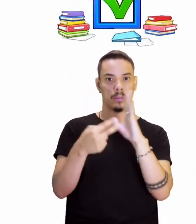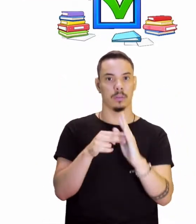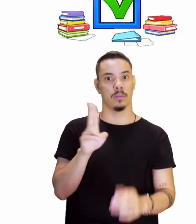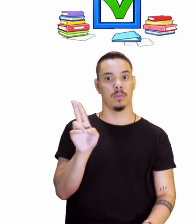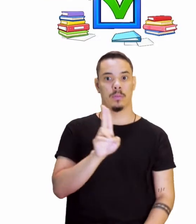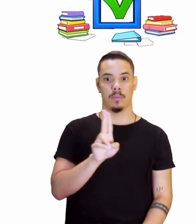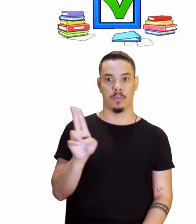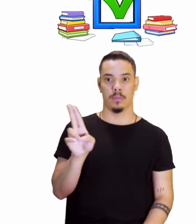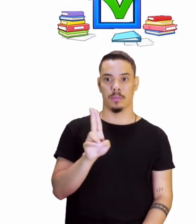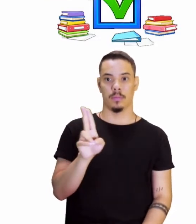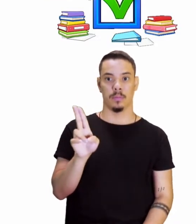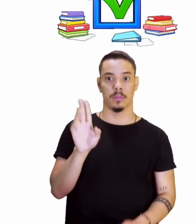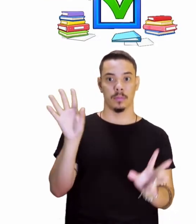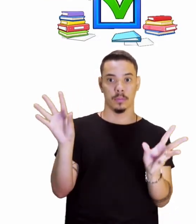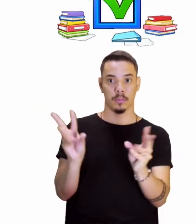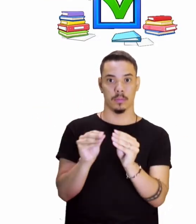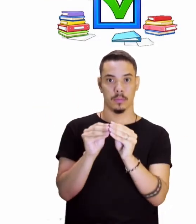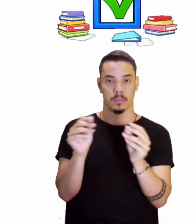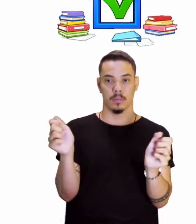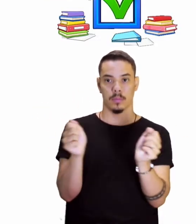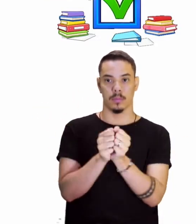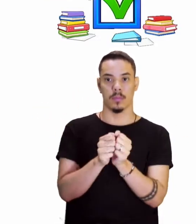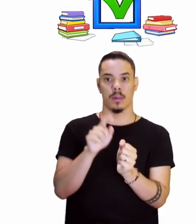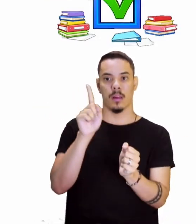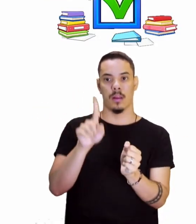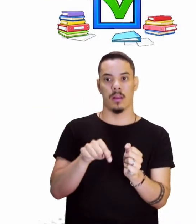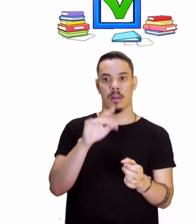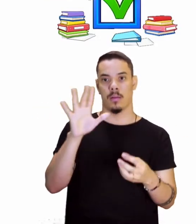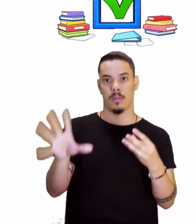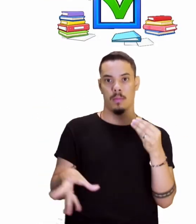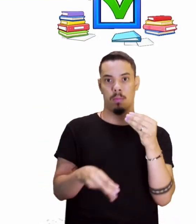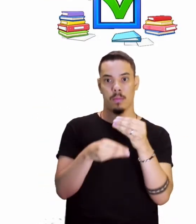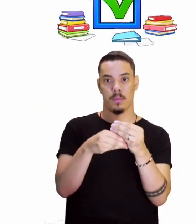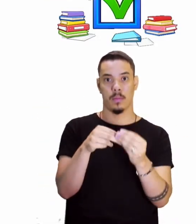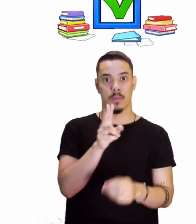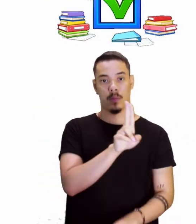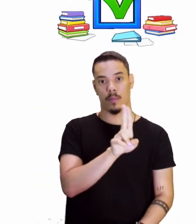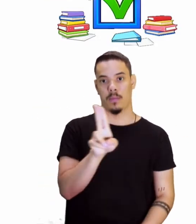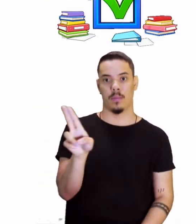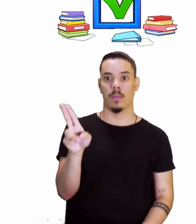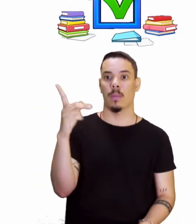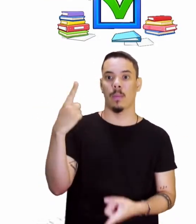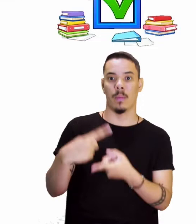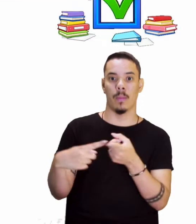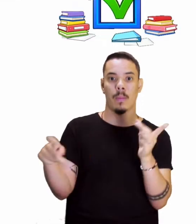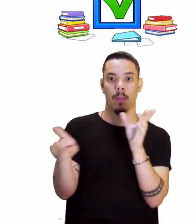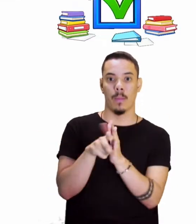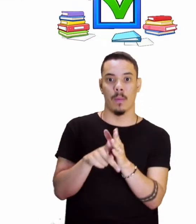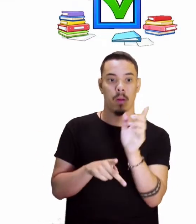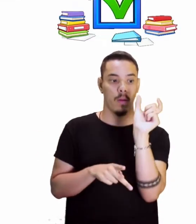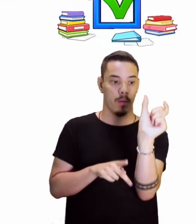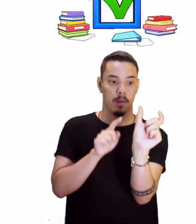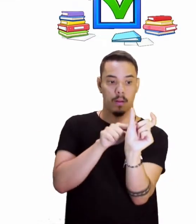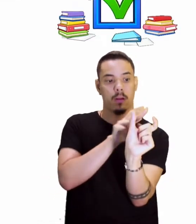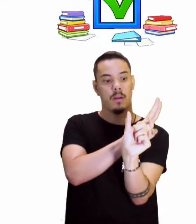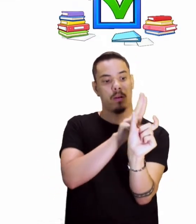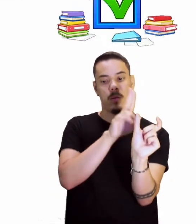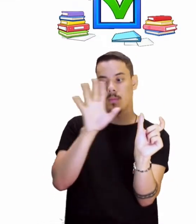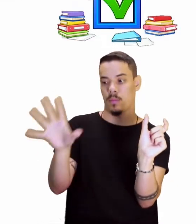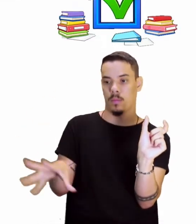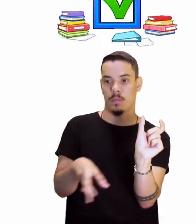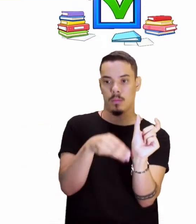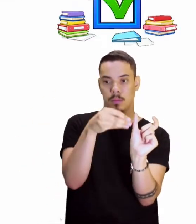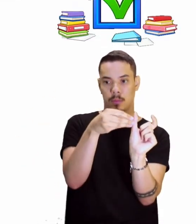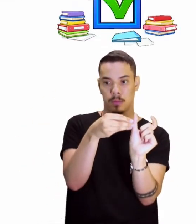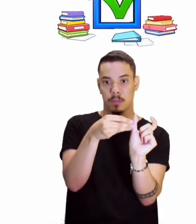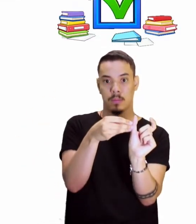Essa partezinha aqui é o complemento nominal. Por quê? Porque tá aqui, tá completando o nome. Essa